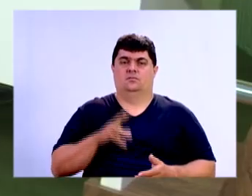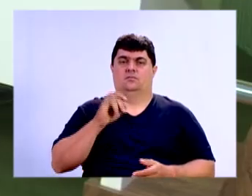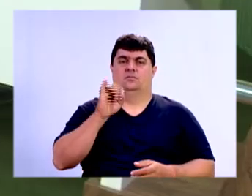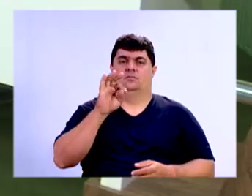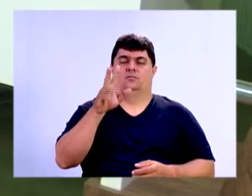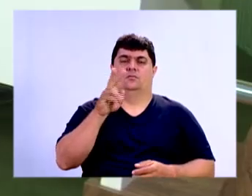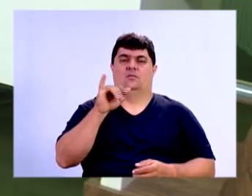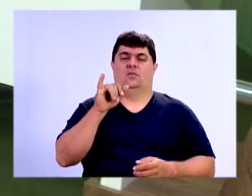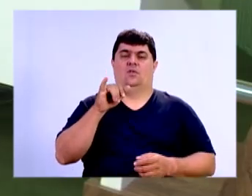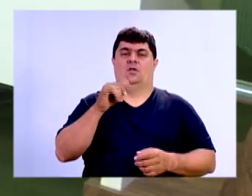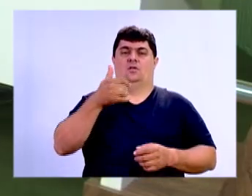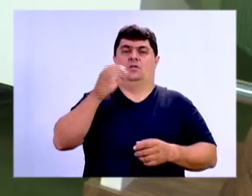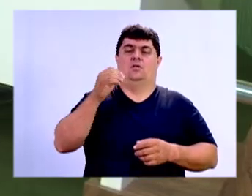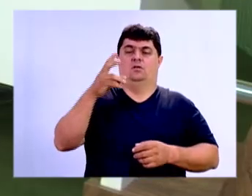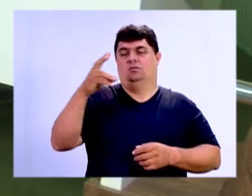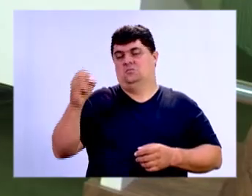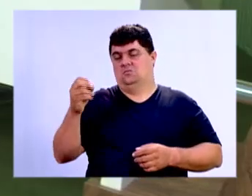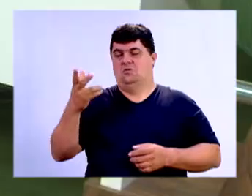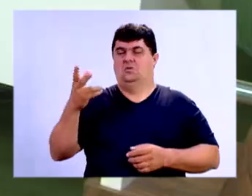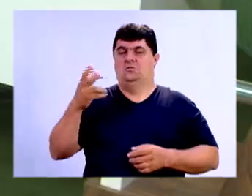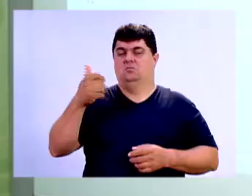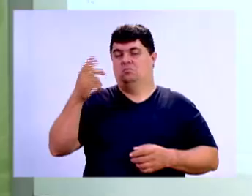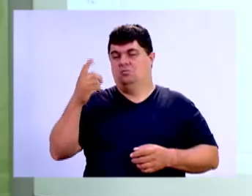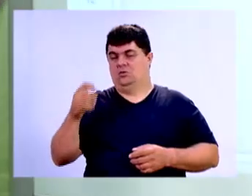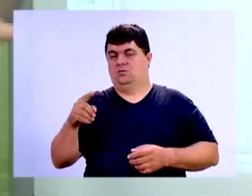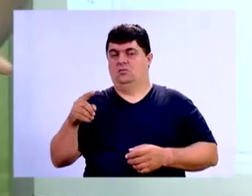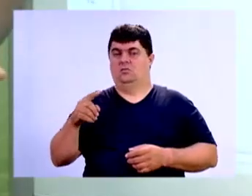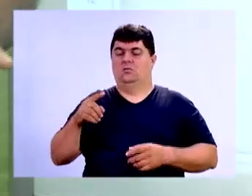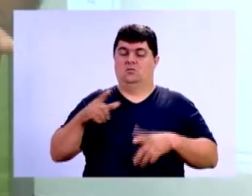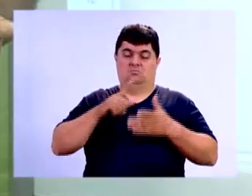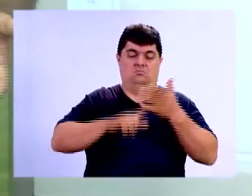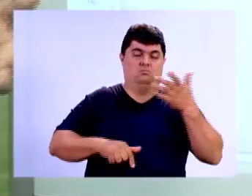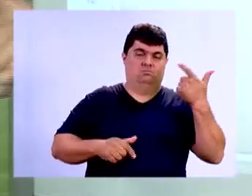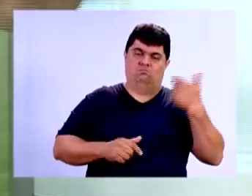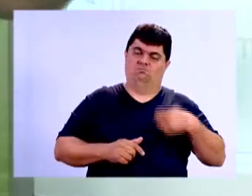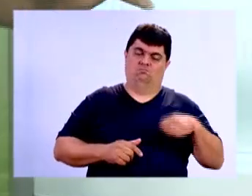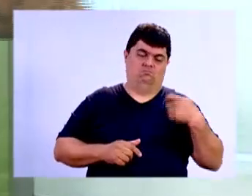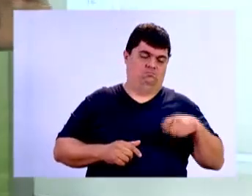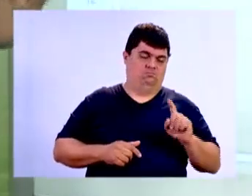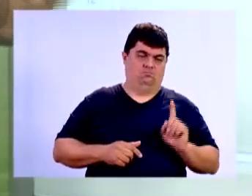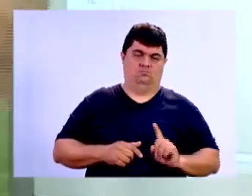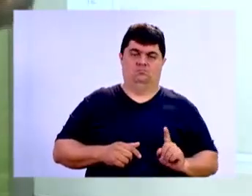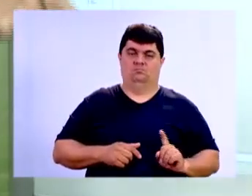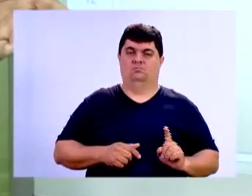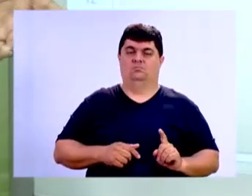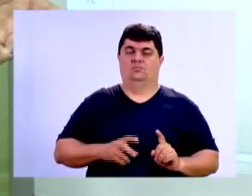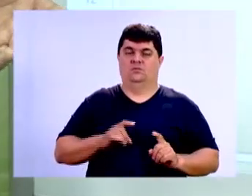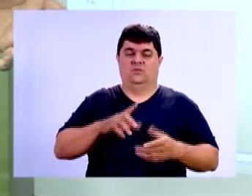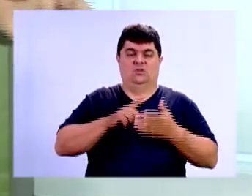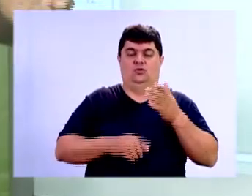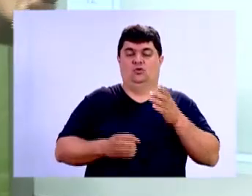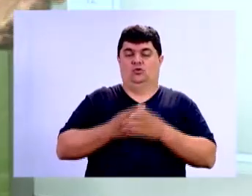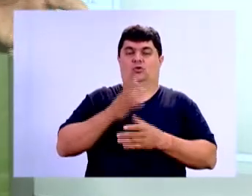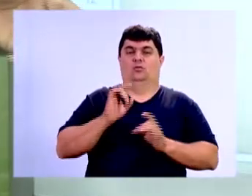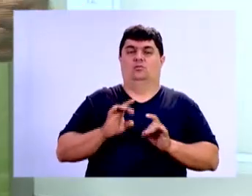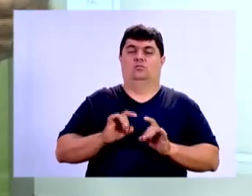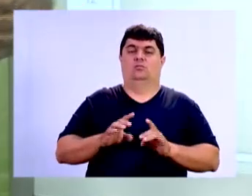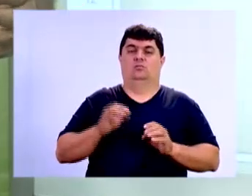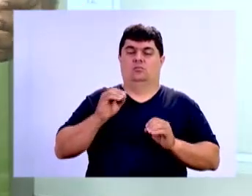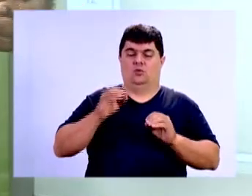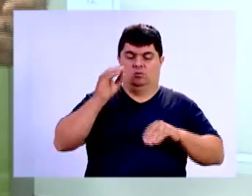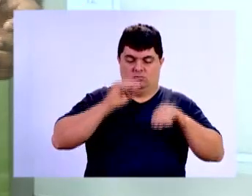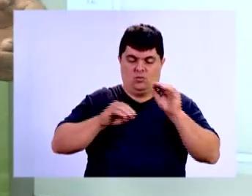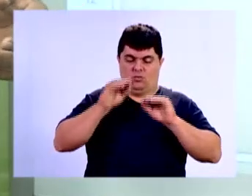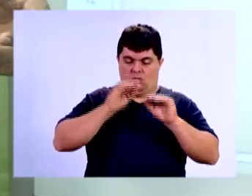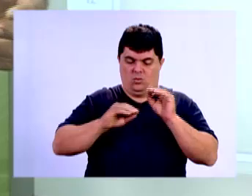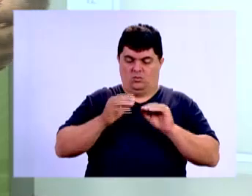ser 10 posições, 50 posições, 100 posições, 1000 posições. Eu preciso definir o tamanho do vetor. A lista não, eu só crio a lista. E eu posso